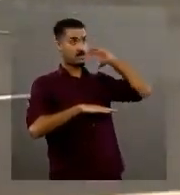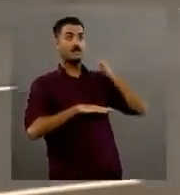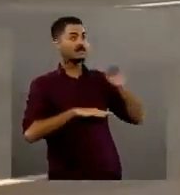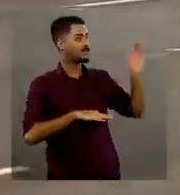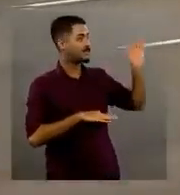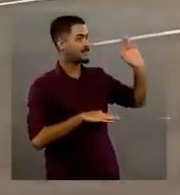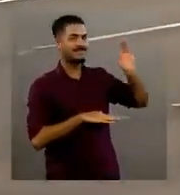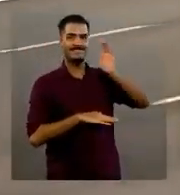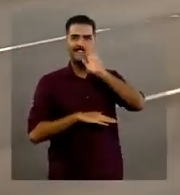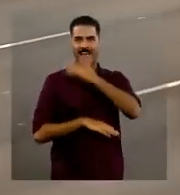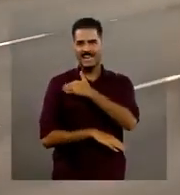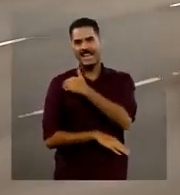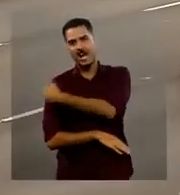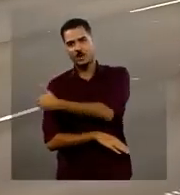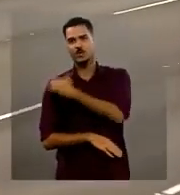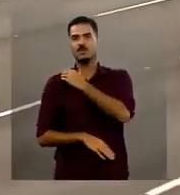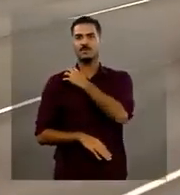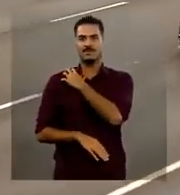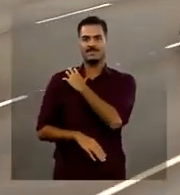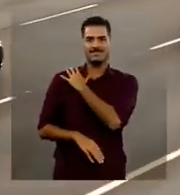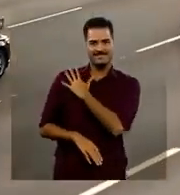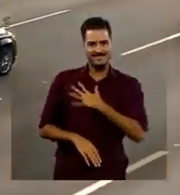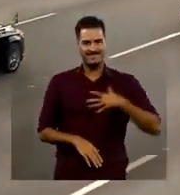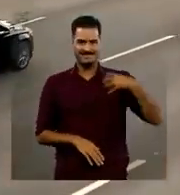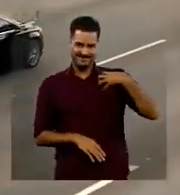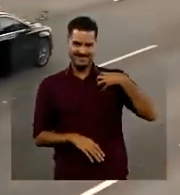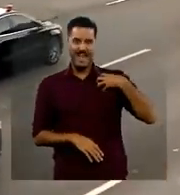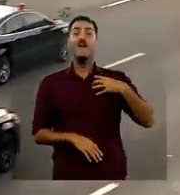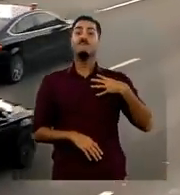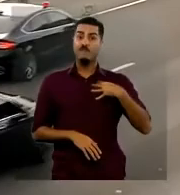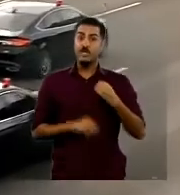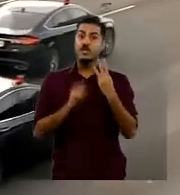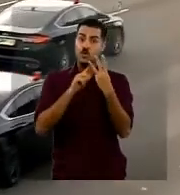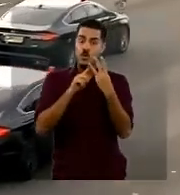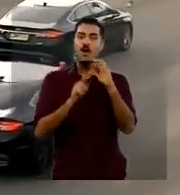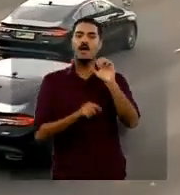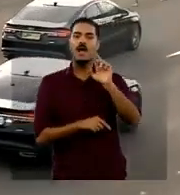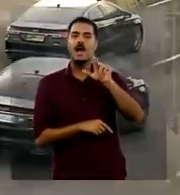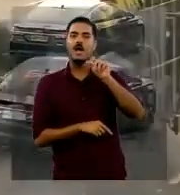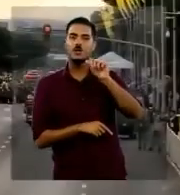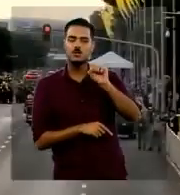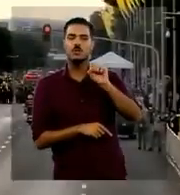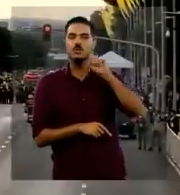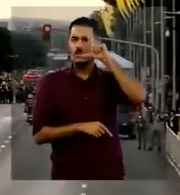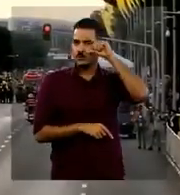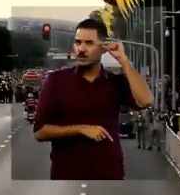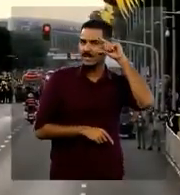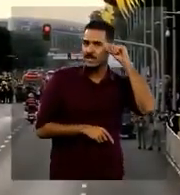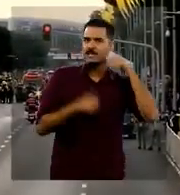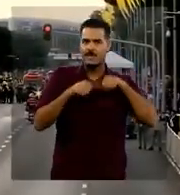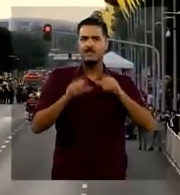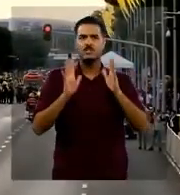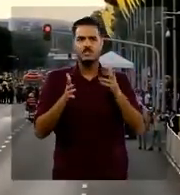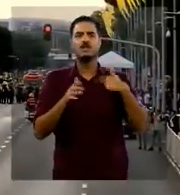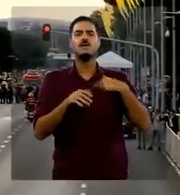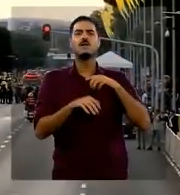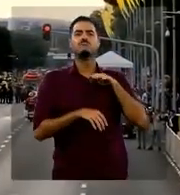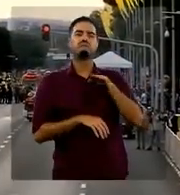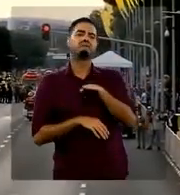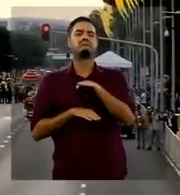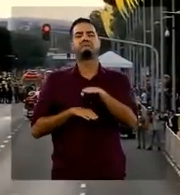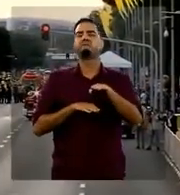primeira-dama Michele Bolsonaro e do seu filho Carlos Bolsonaro, desfilaram aí por cerca de 1,5 km na Esplanada